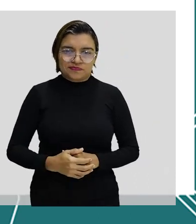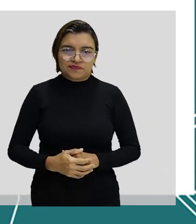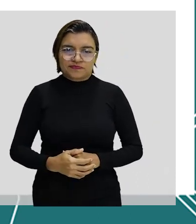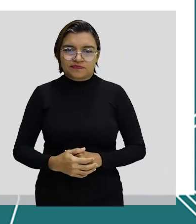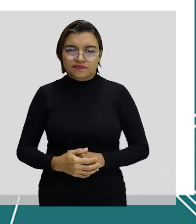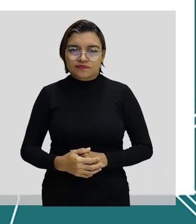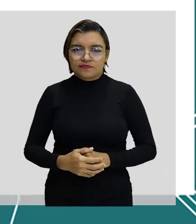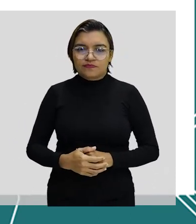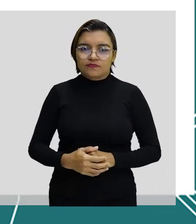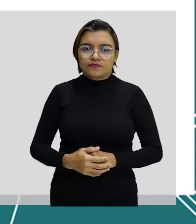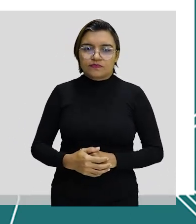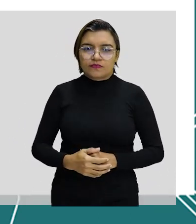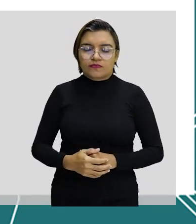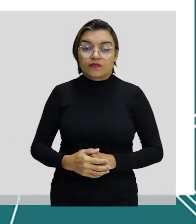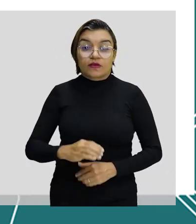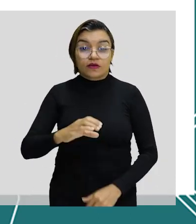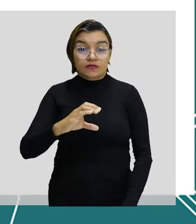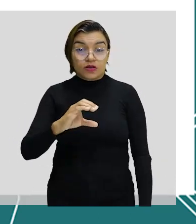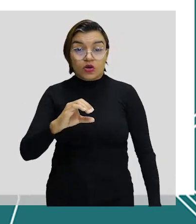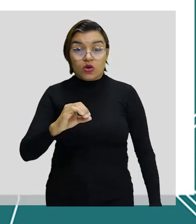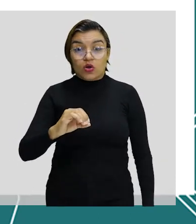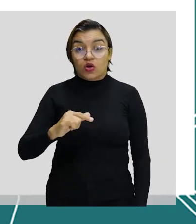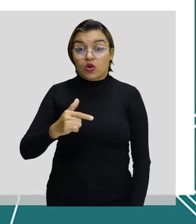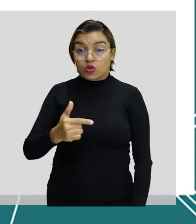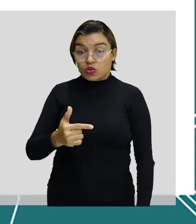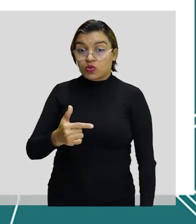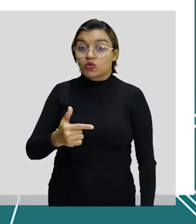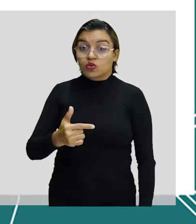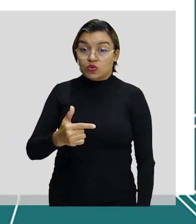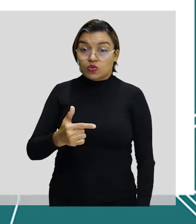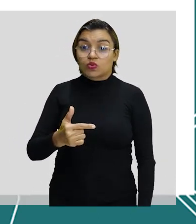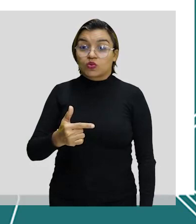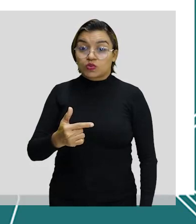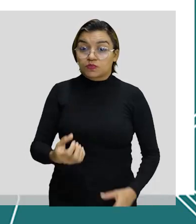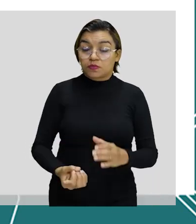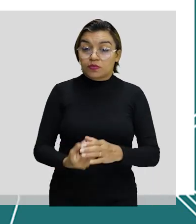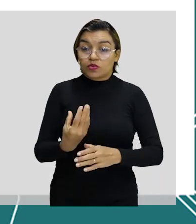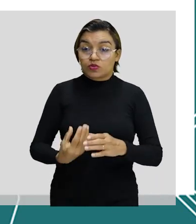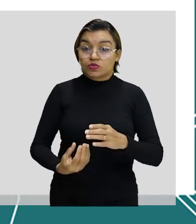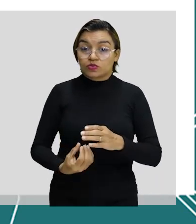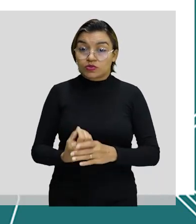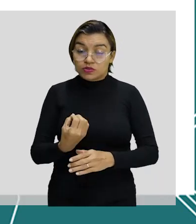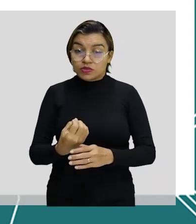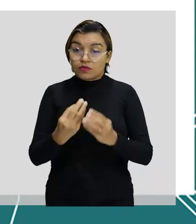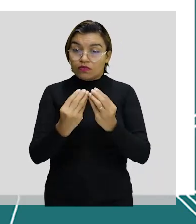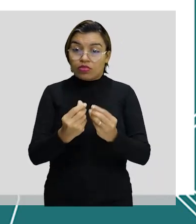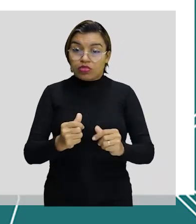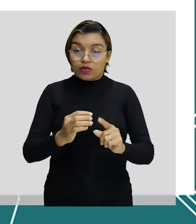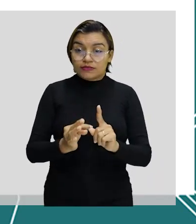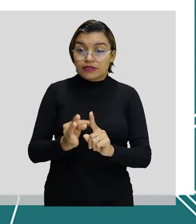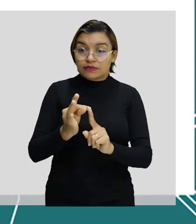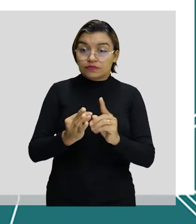o CO2, o gás carbônico, produzido pela decomposição térmica